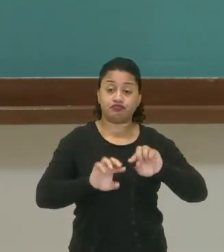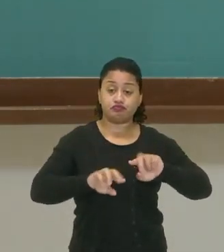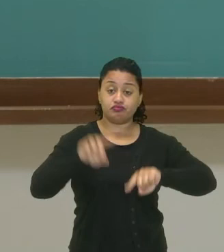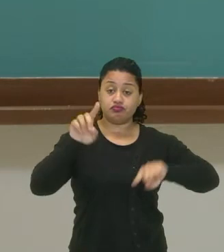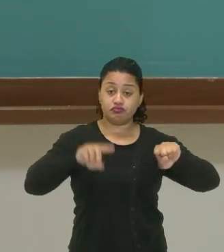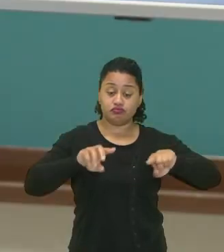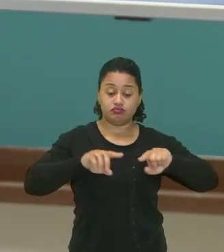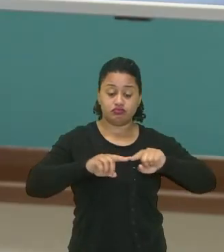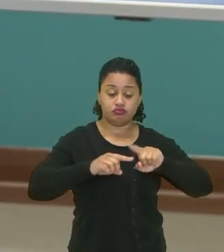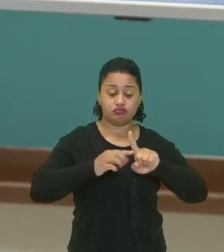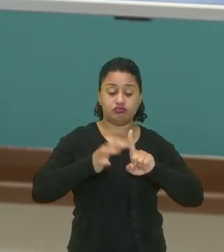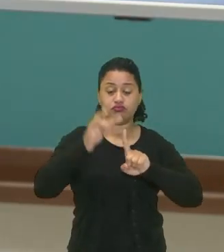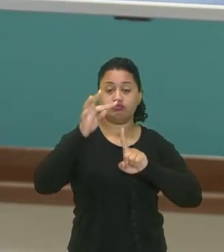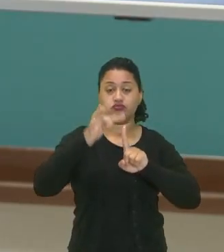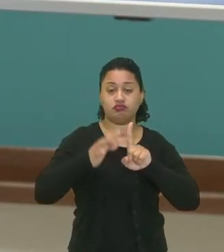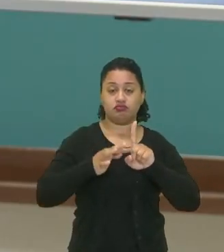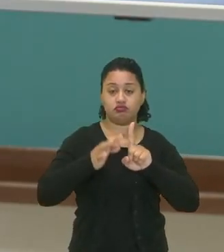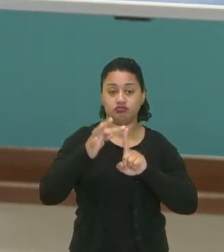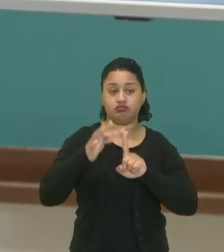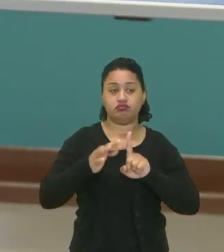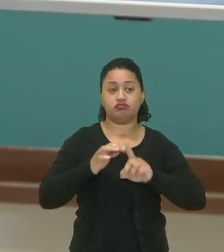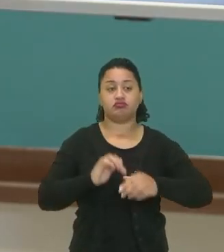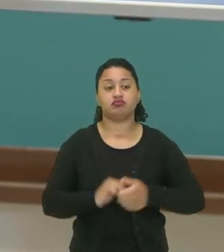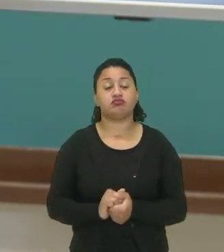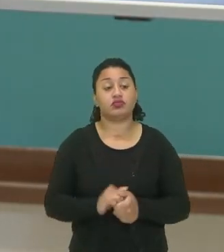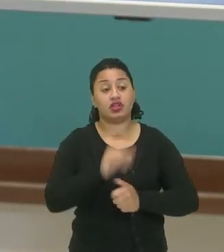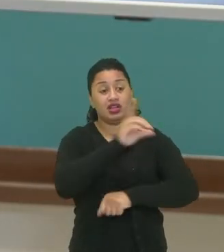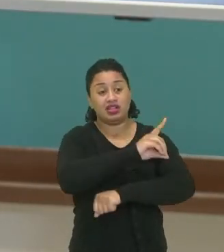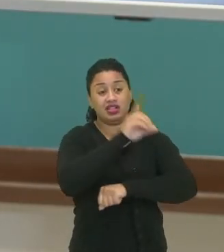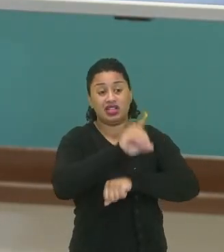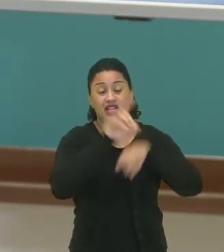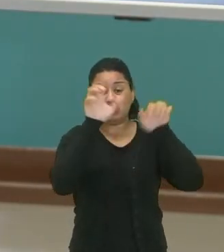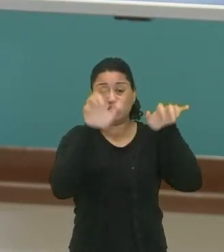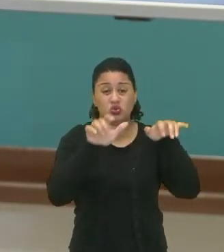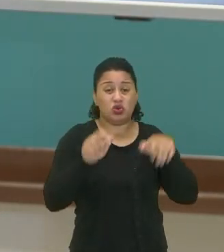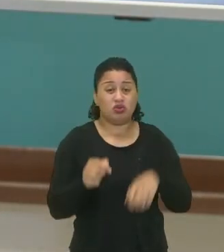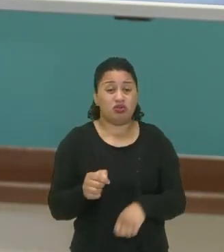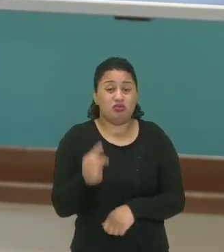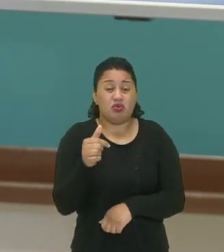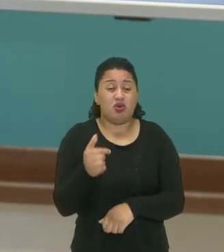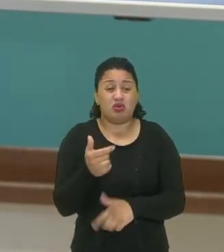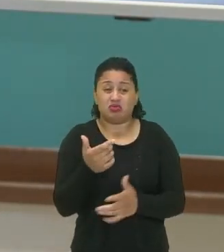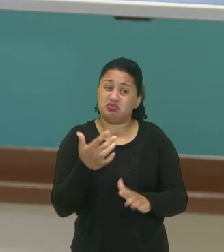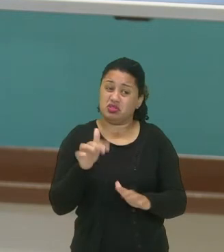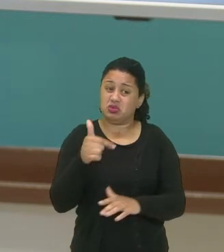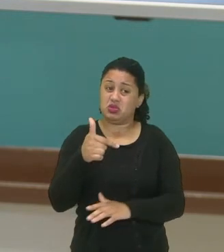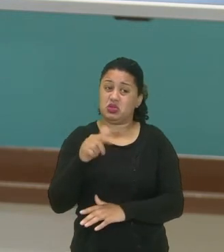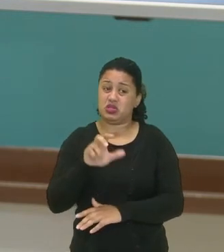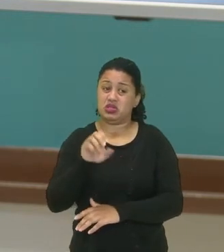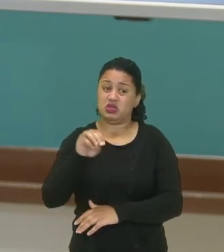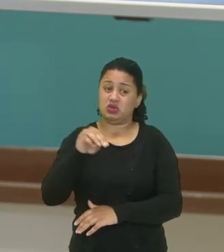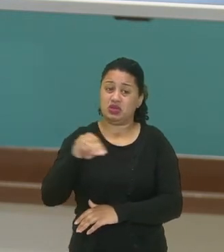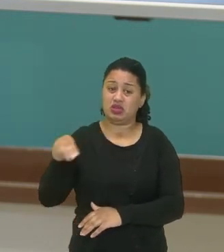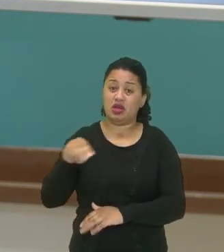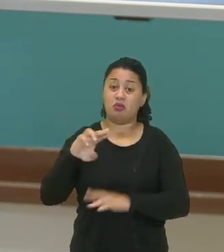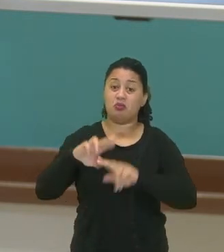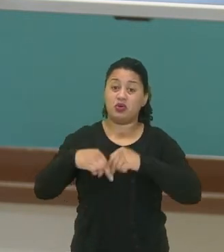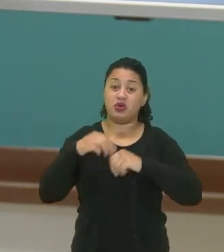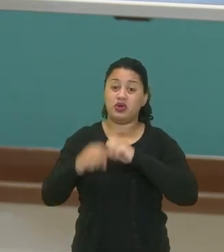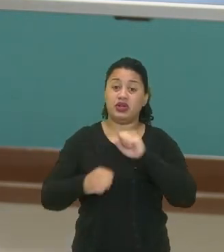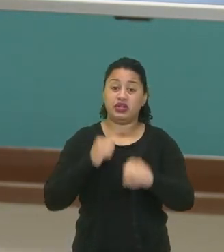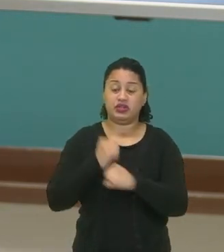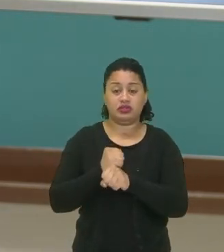como é a região de deserto, chove pouco, cerca de 250 milímetros de chuva anuais. Então, é relativamente pouco, por isso que é